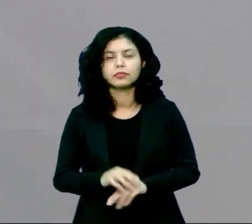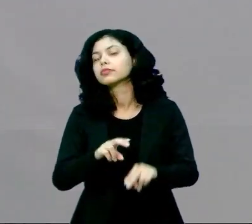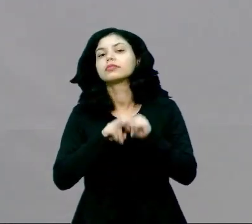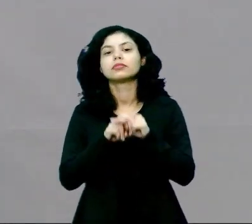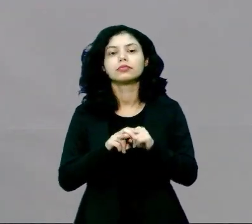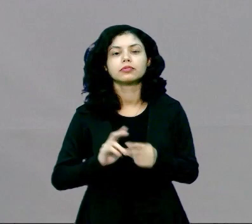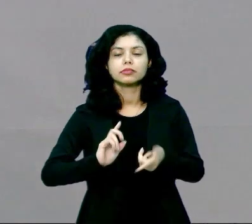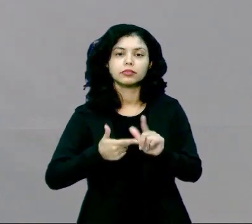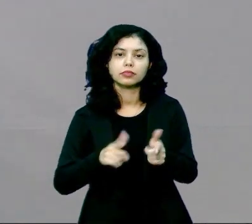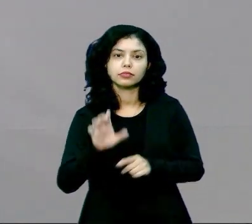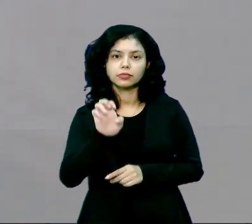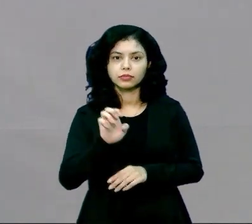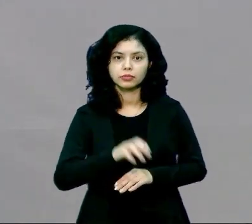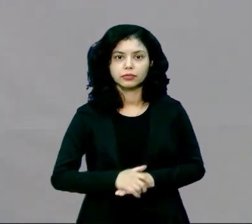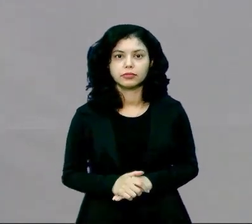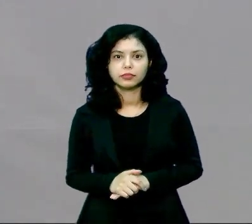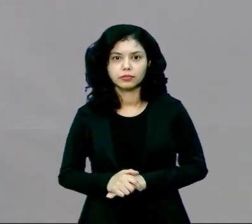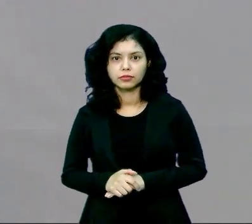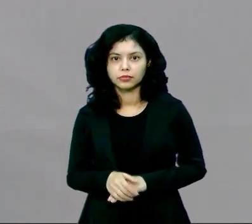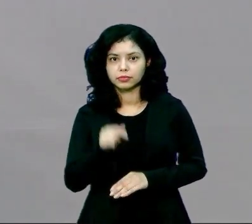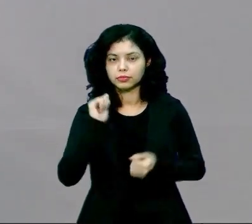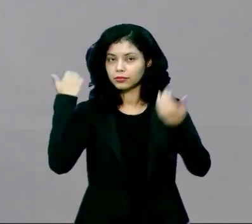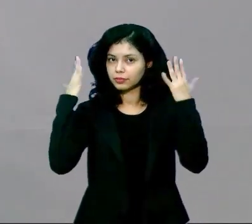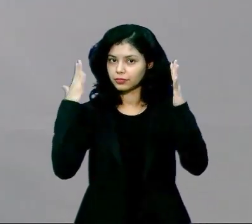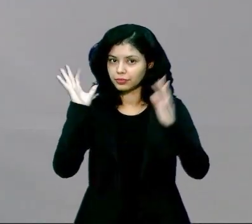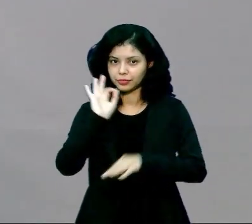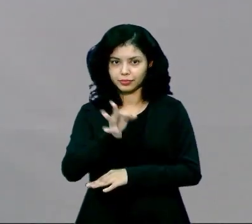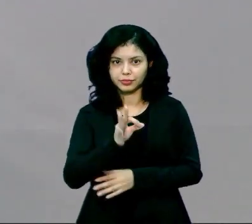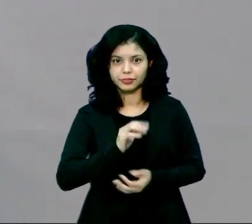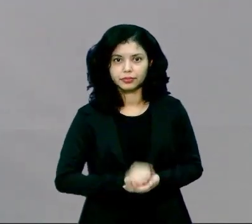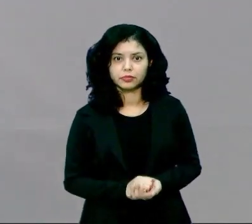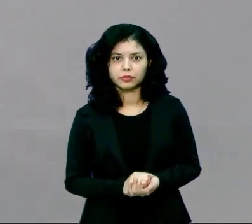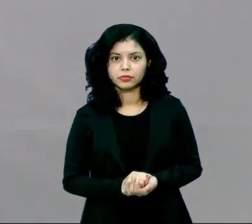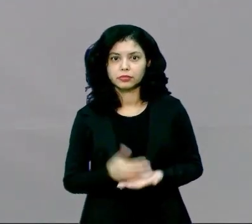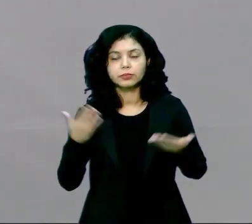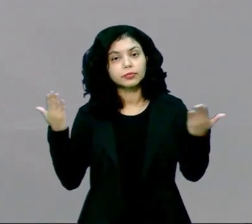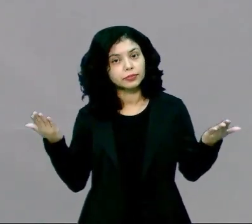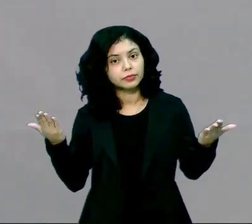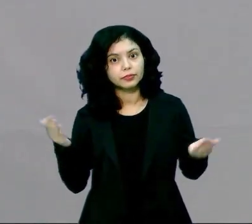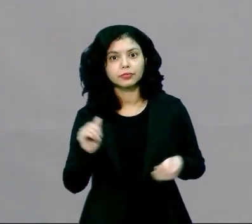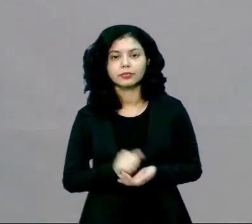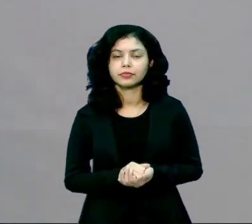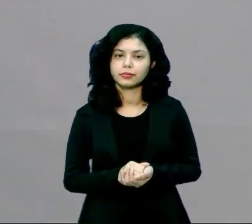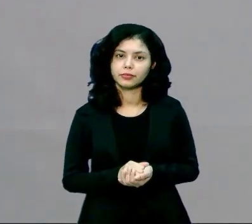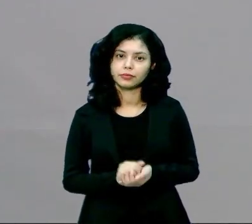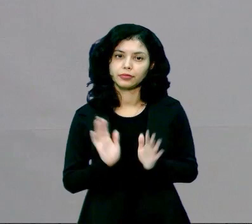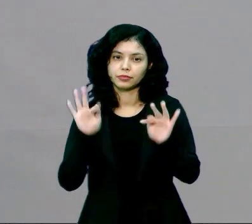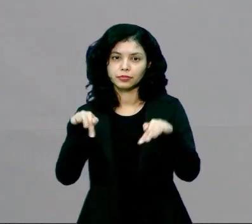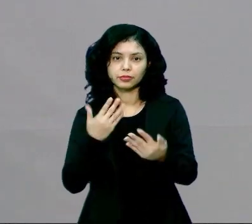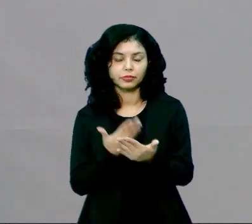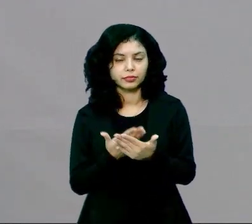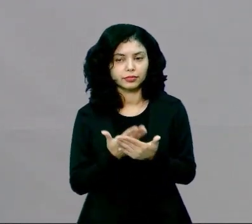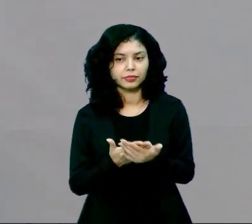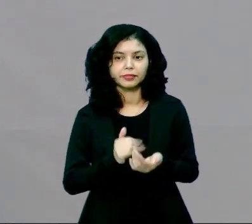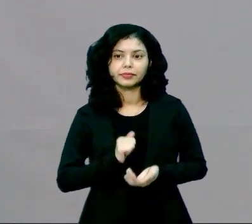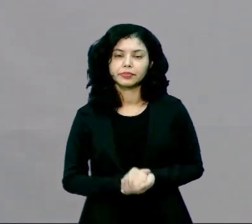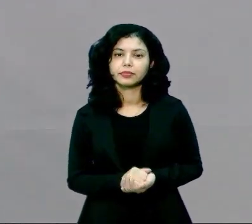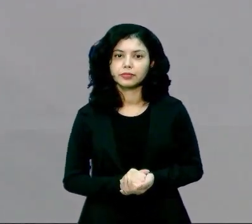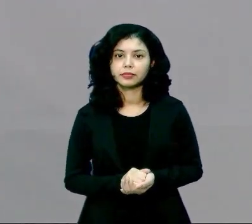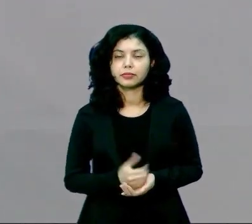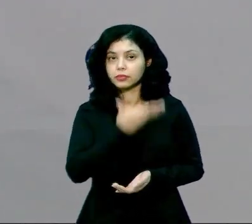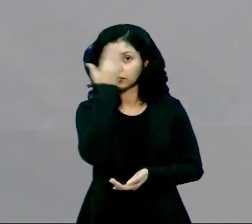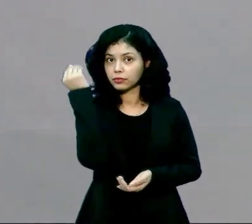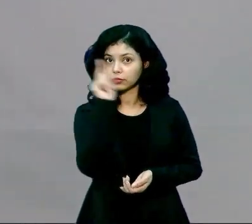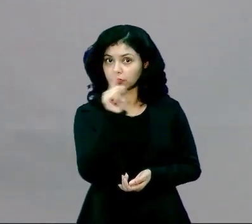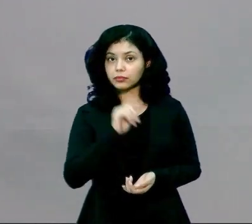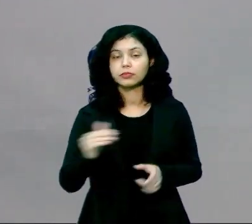por isso a nossa alternativa, letra E. Parabéns para quem acertou, galera. Então é só, galera. A gente chega ao final de mais uma aula.